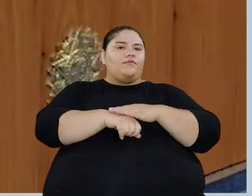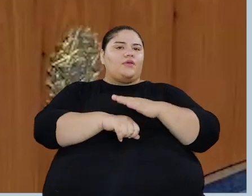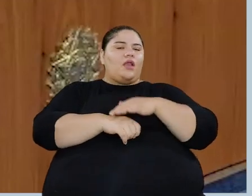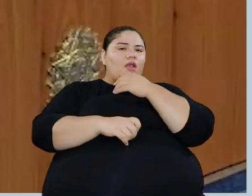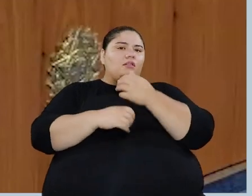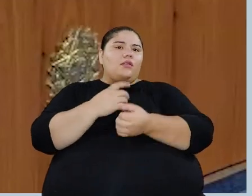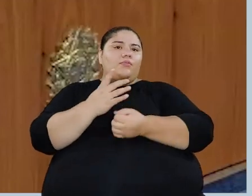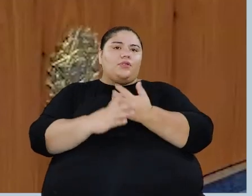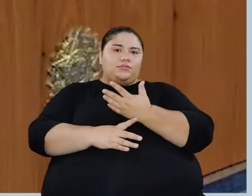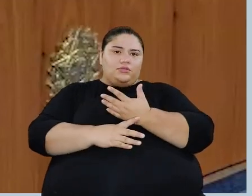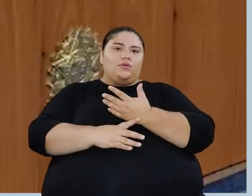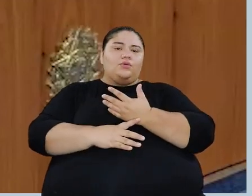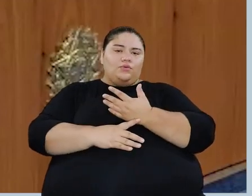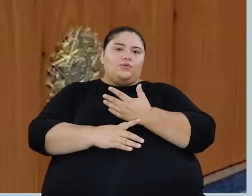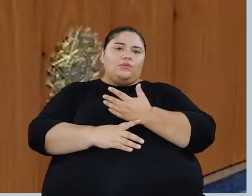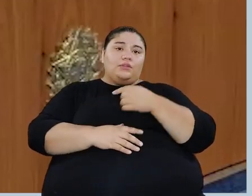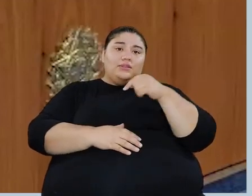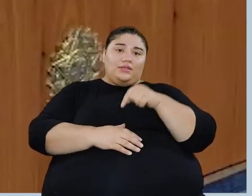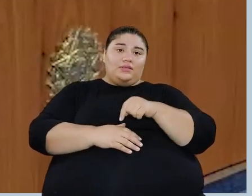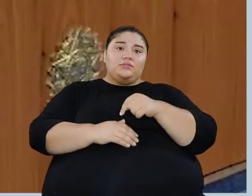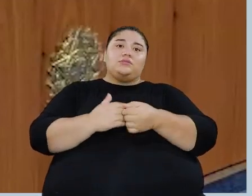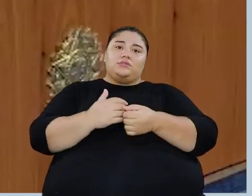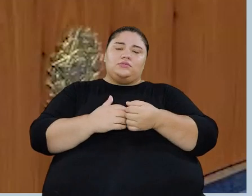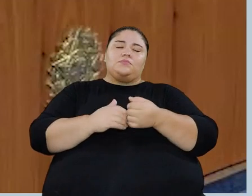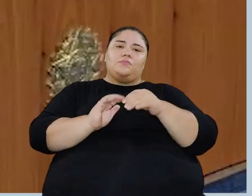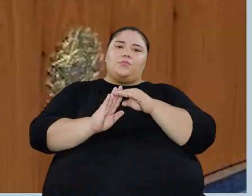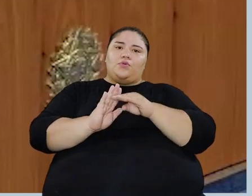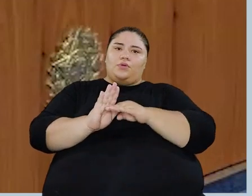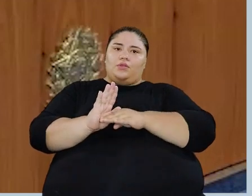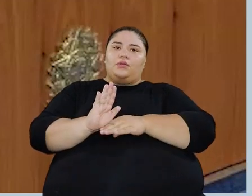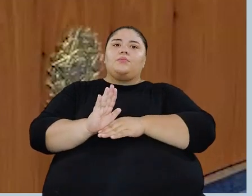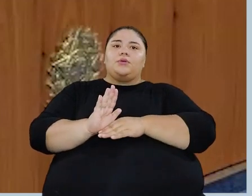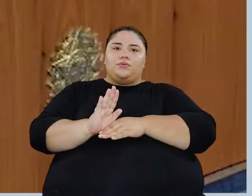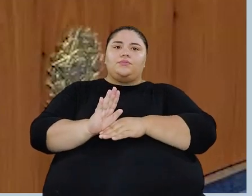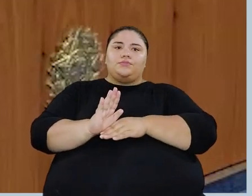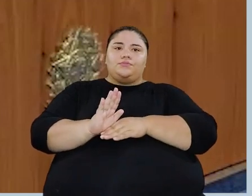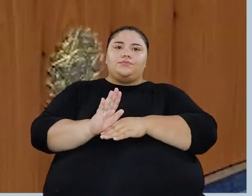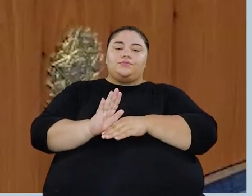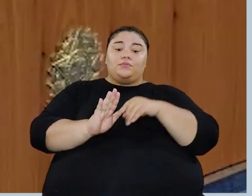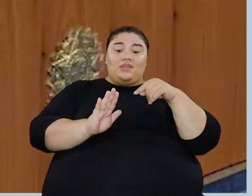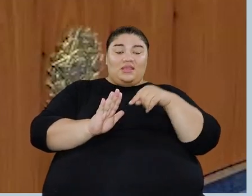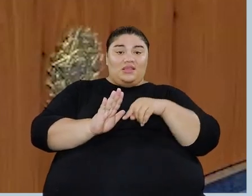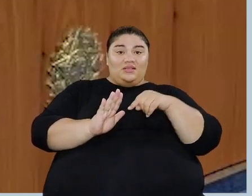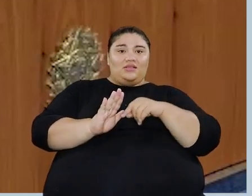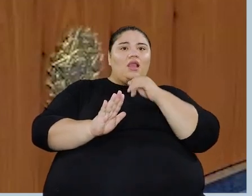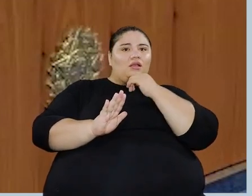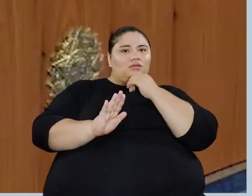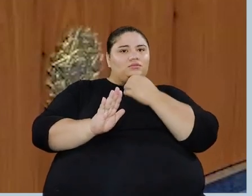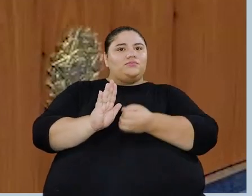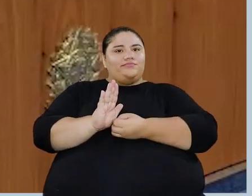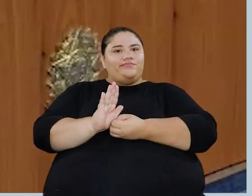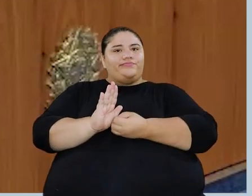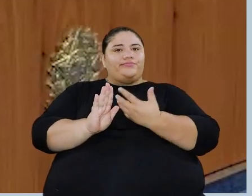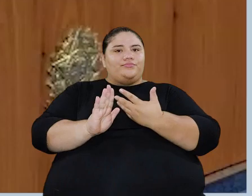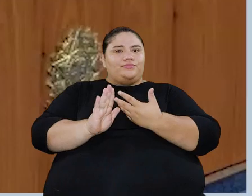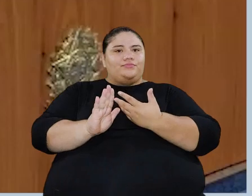de elaboração desse programa, né? Então, esse programa está sendo